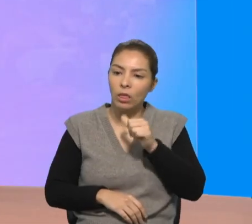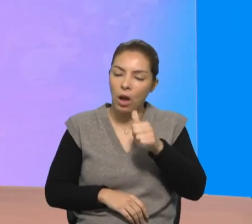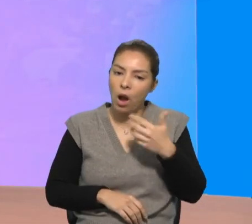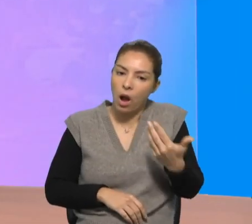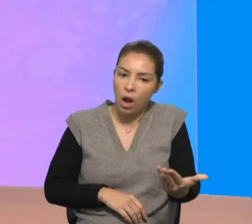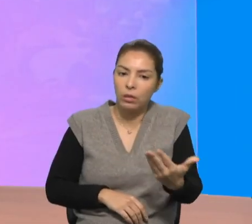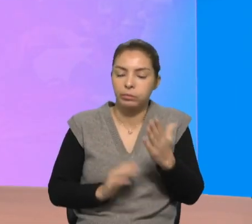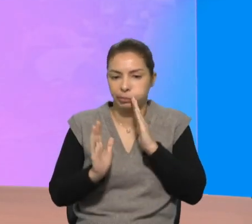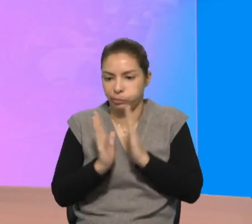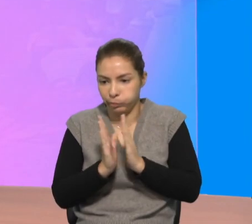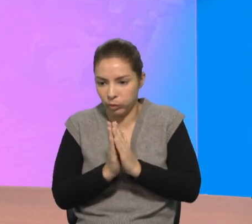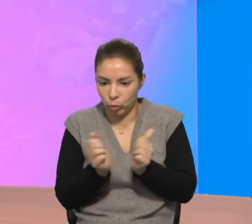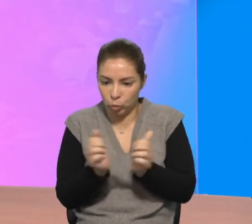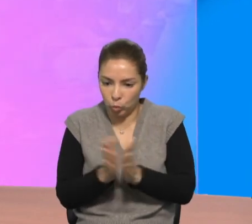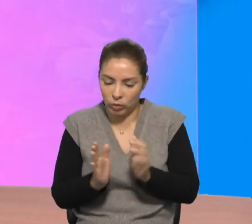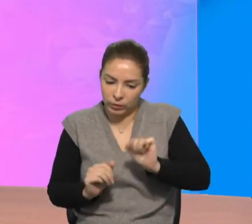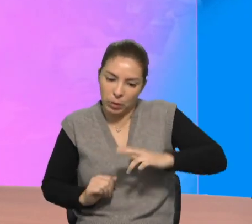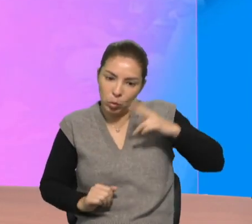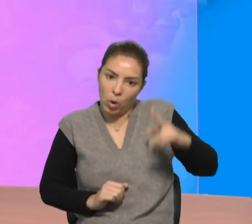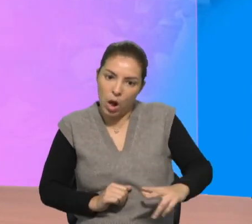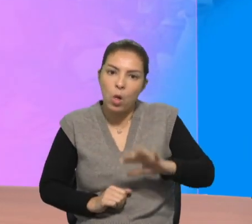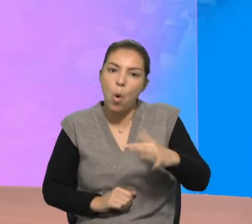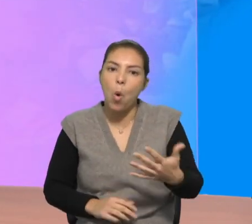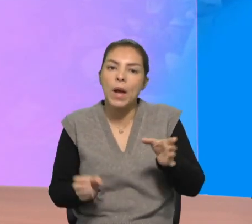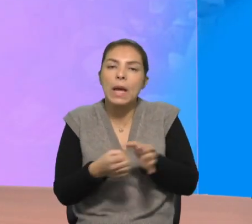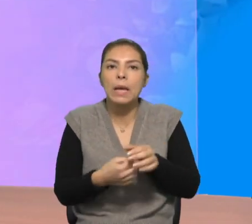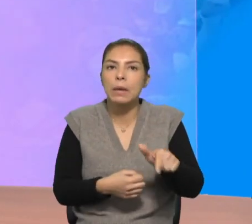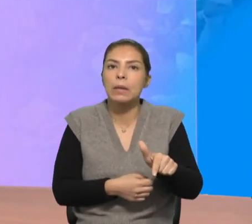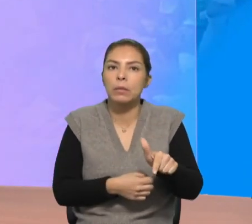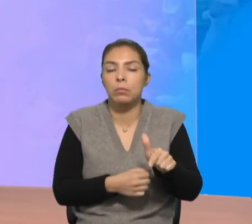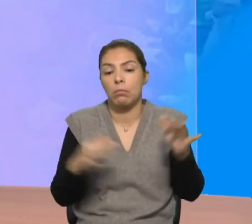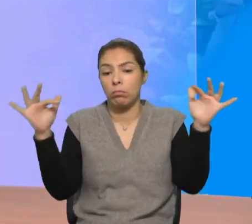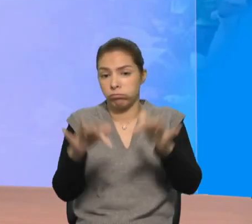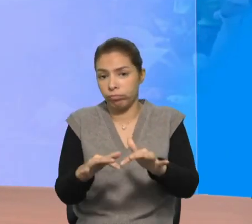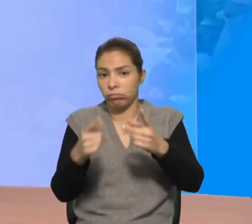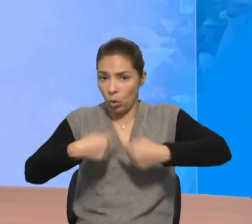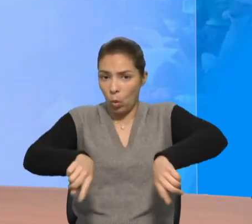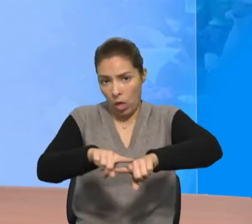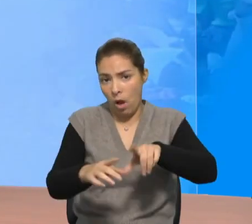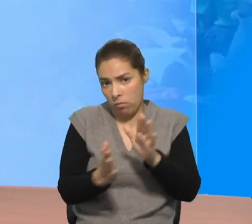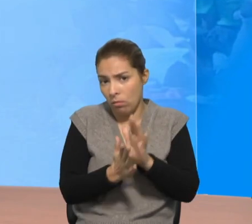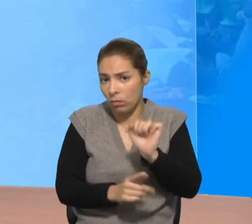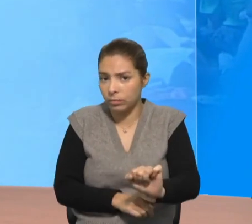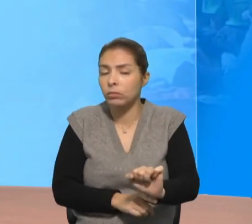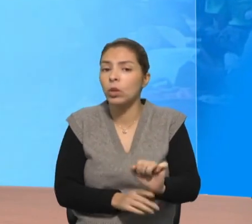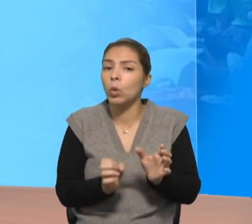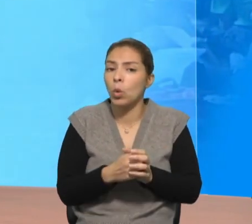dioceses portuguesas, concretamente através das suas equipas sinodais e dos conselhos pastorais, concretamente o Conselho